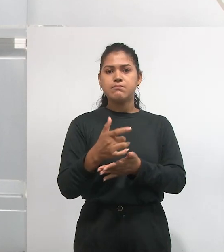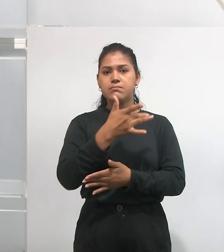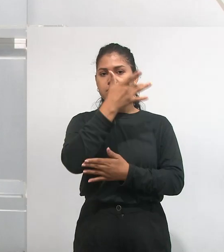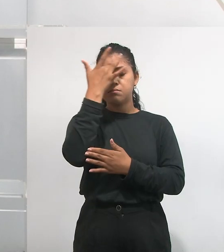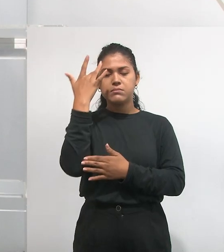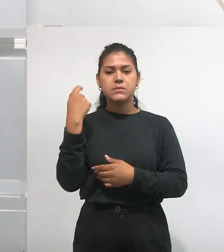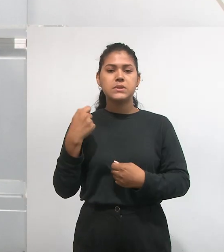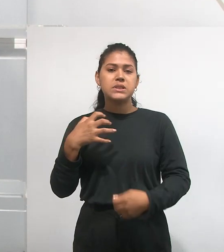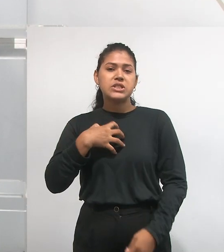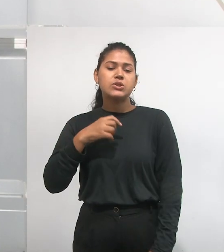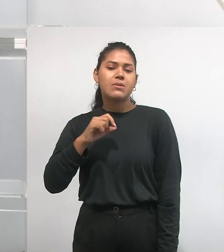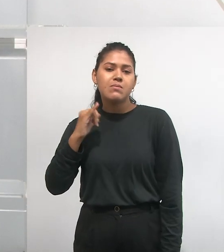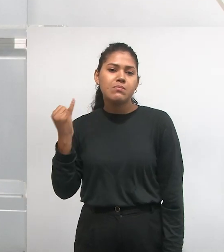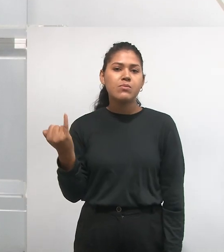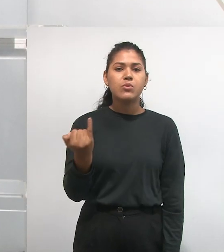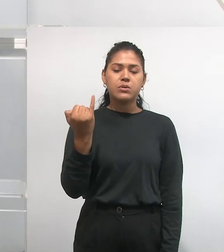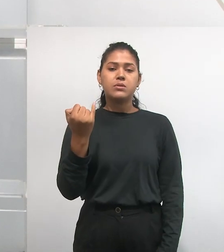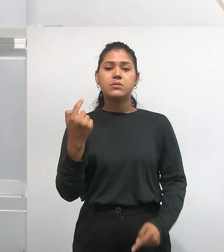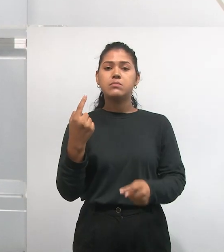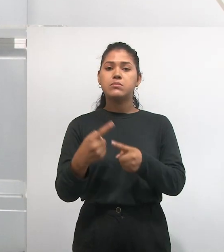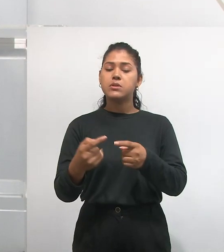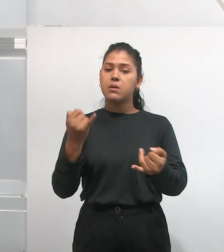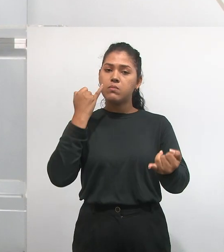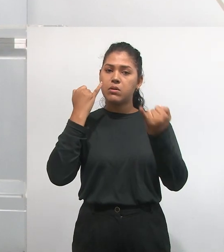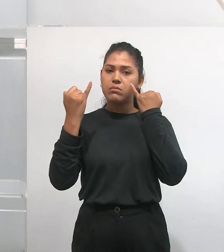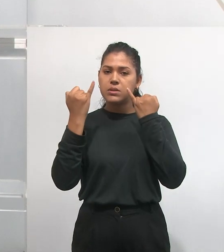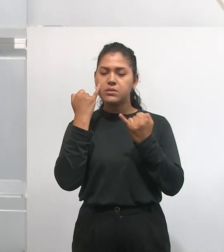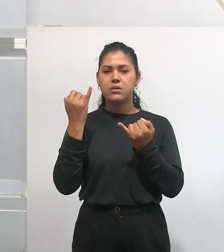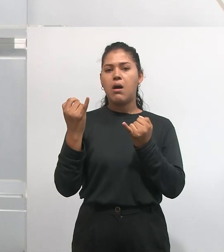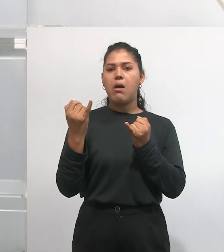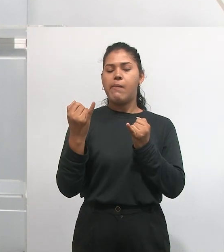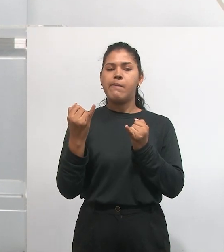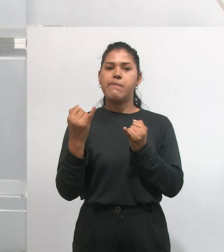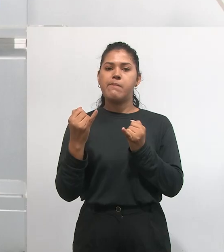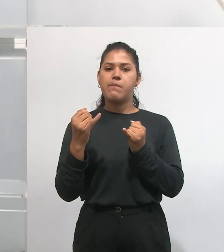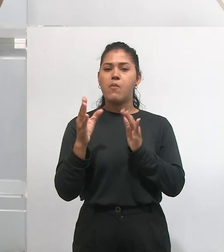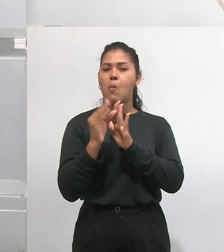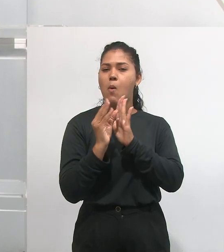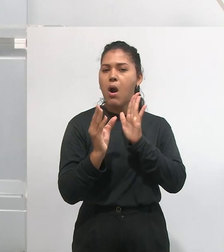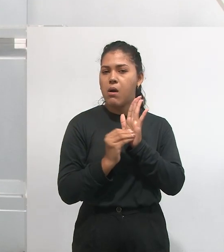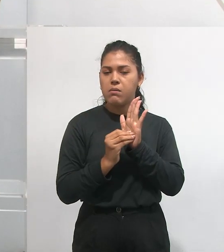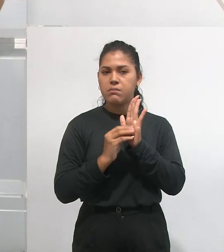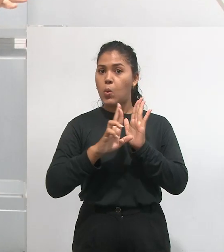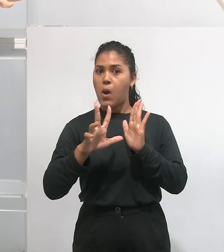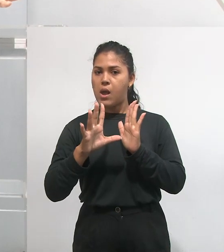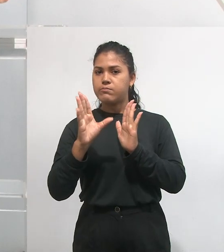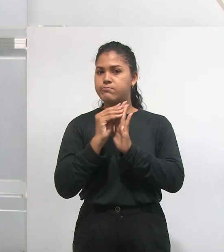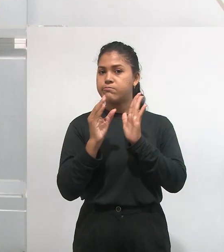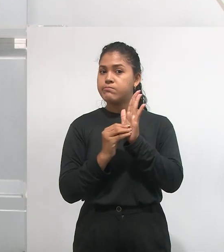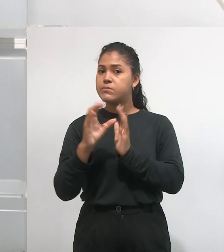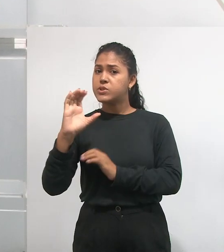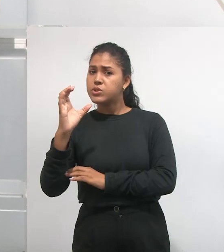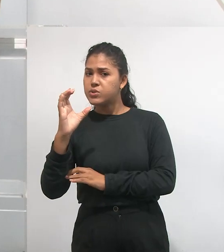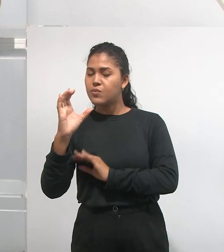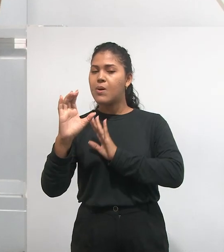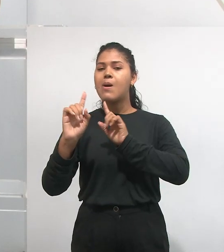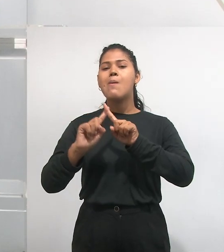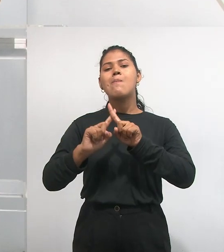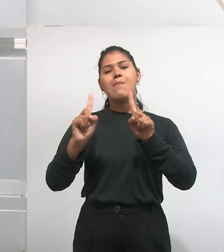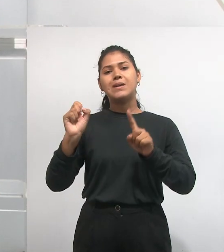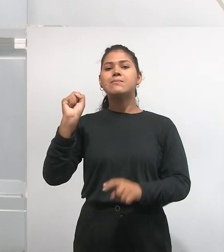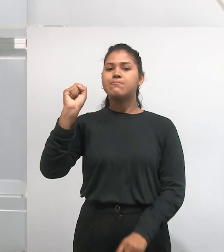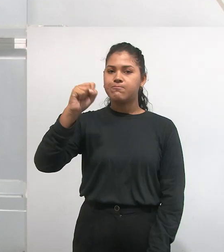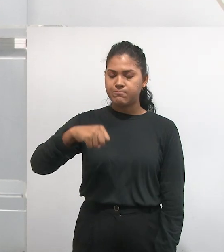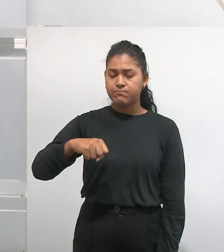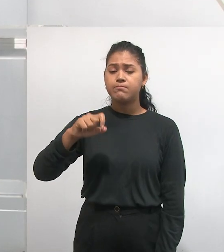e entender que os conhecimentos deles, por não serem conhecimentos científicos, eles não deixam de